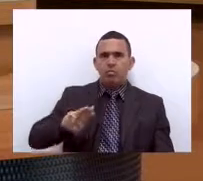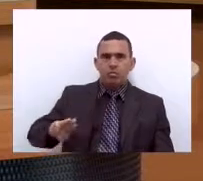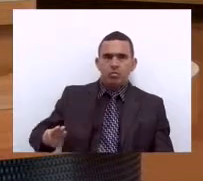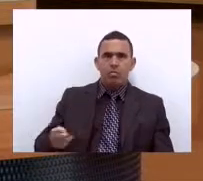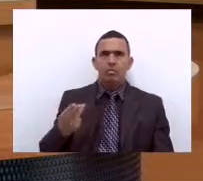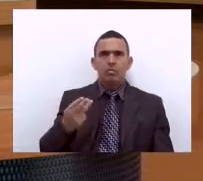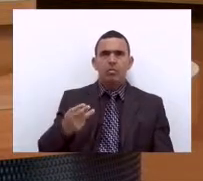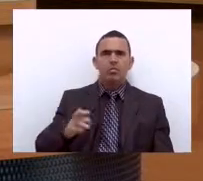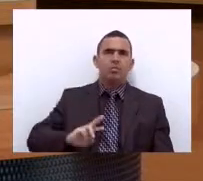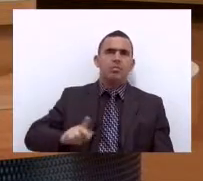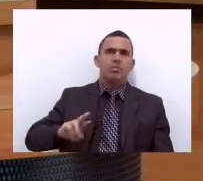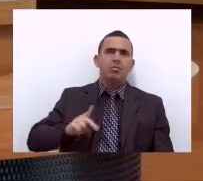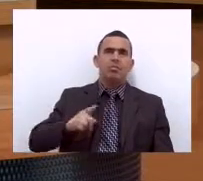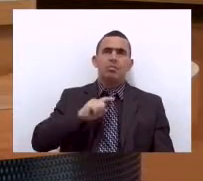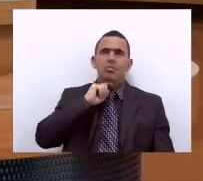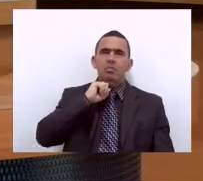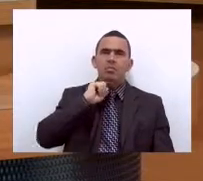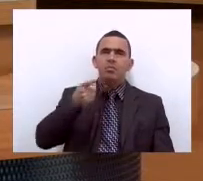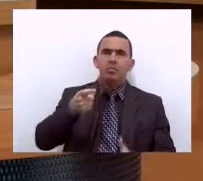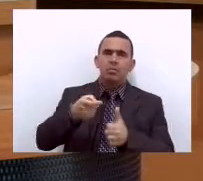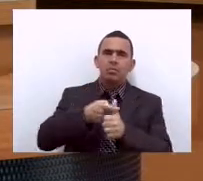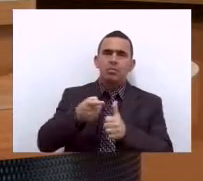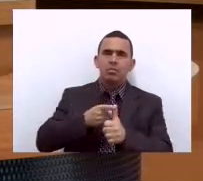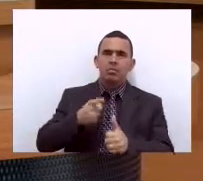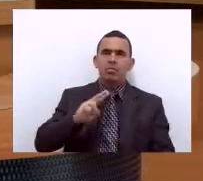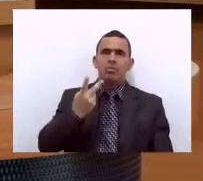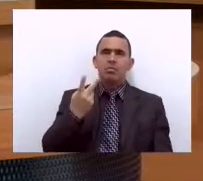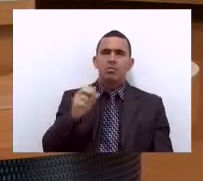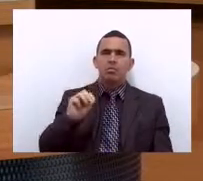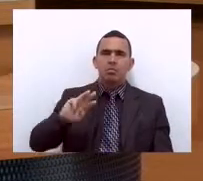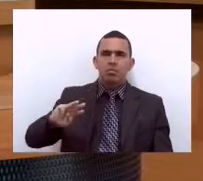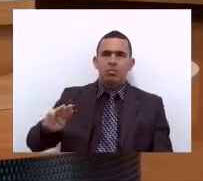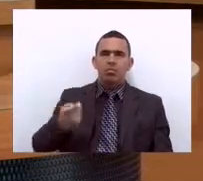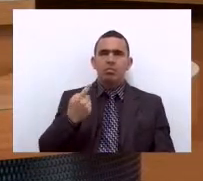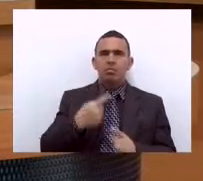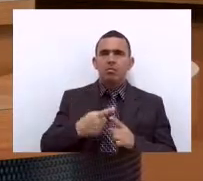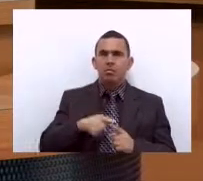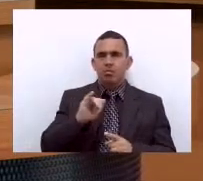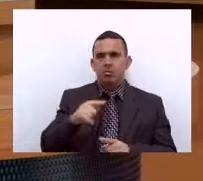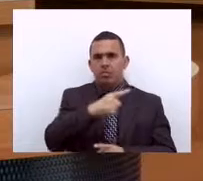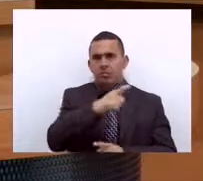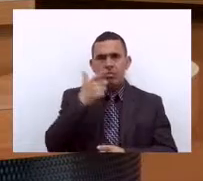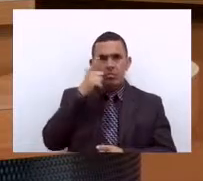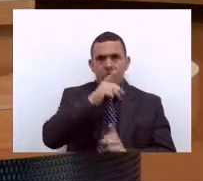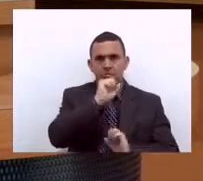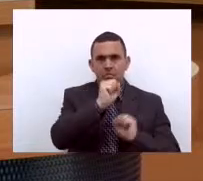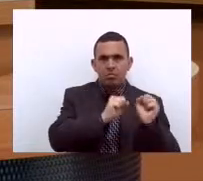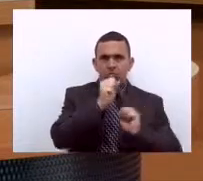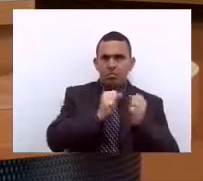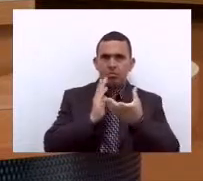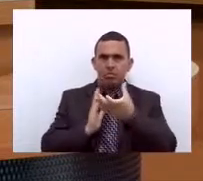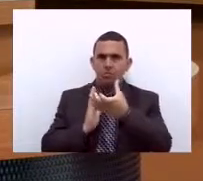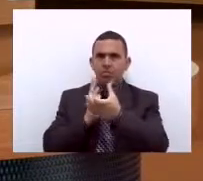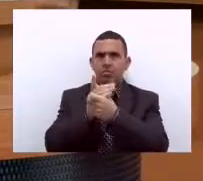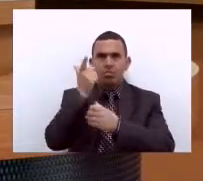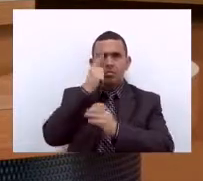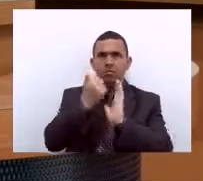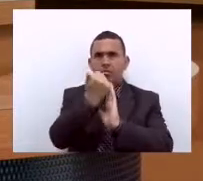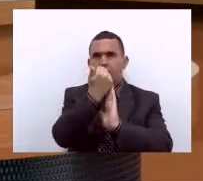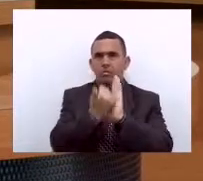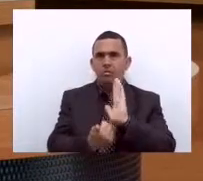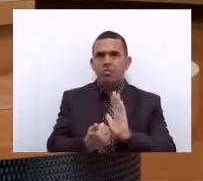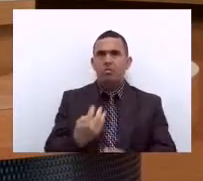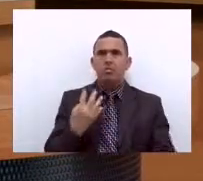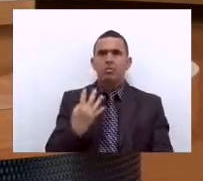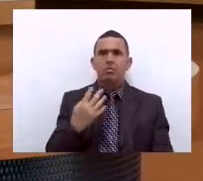Ninguém deve 20 milhões, porque se a Klabin entrar com esse processo, ele derruba isso aí para, no máximo, 4